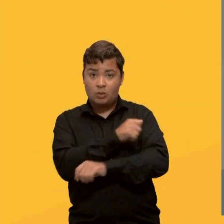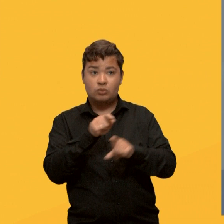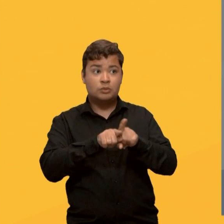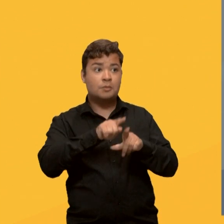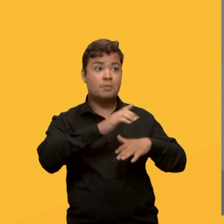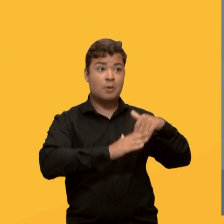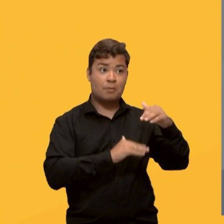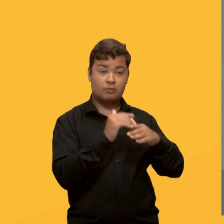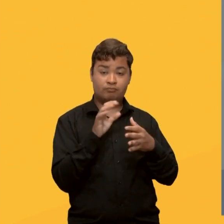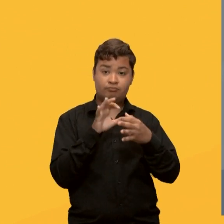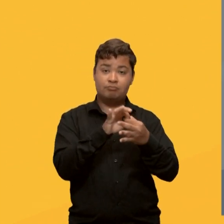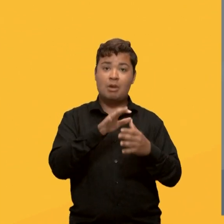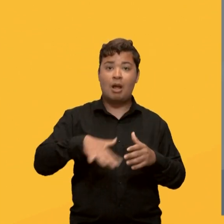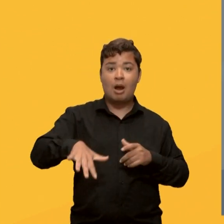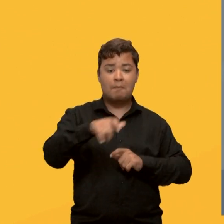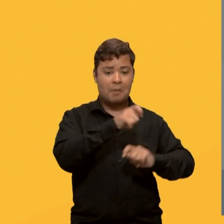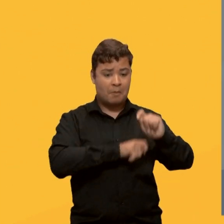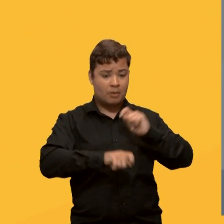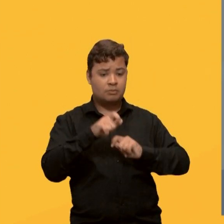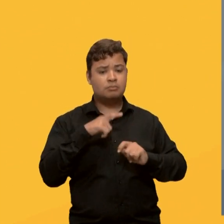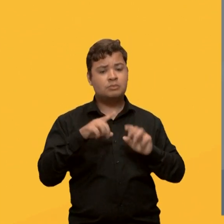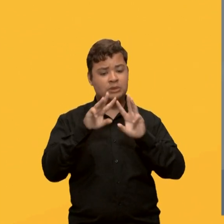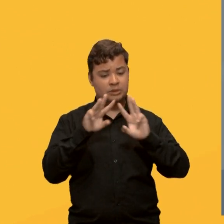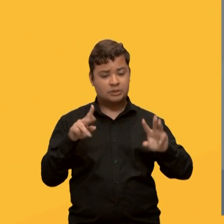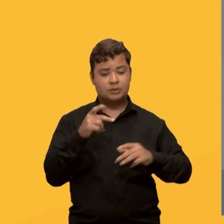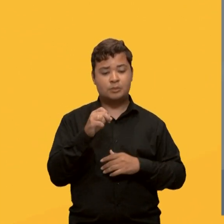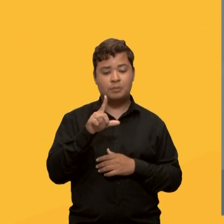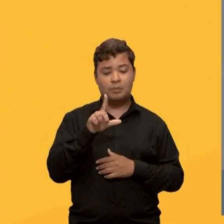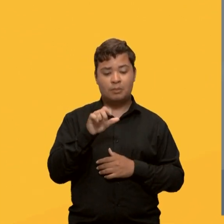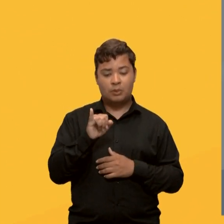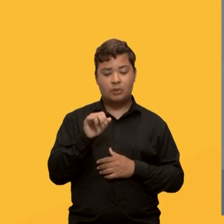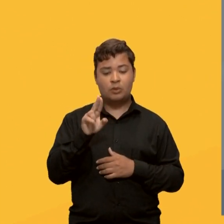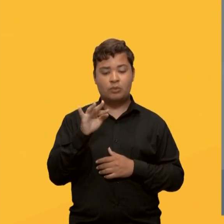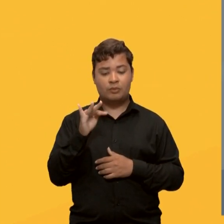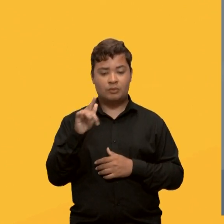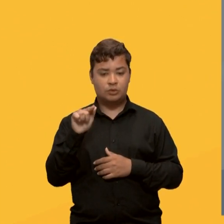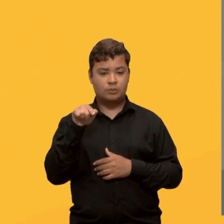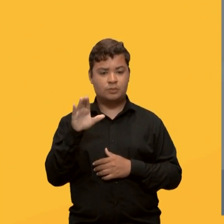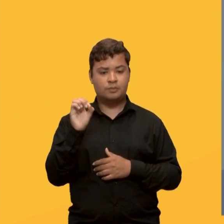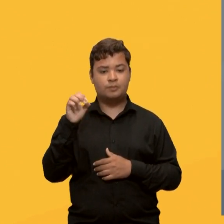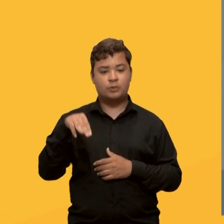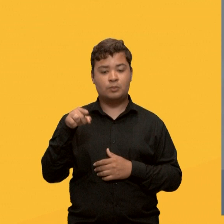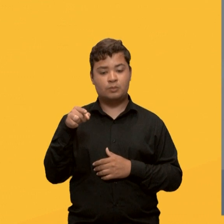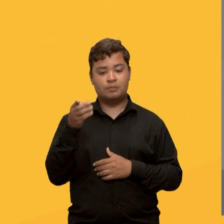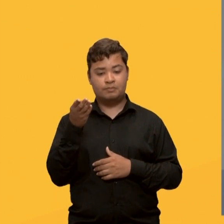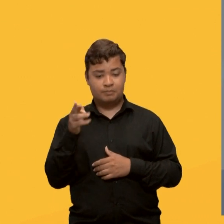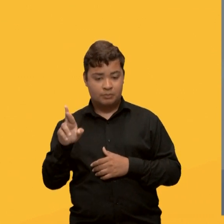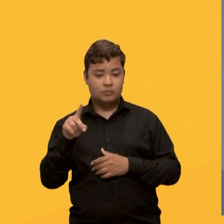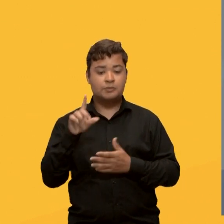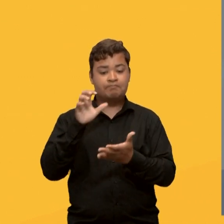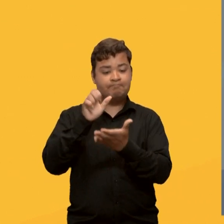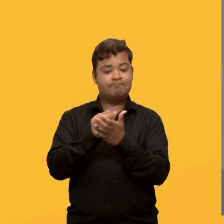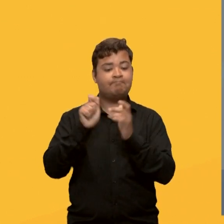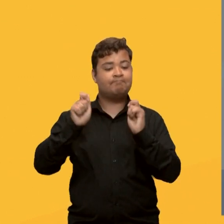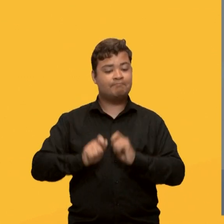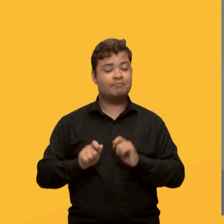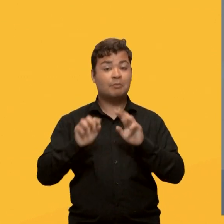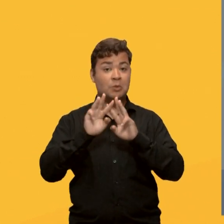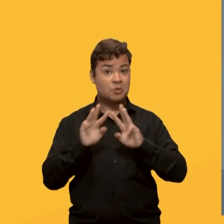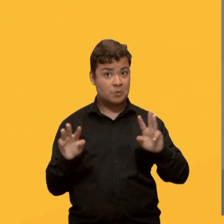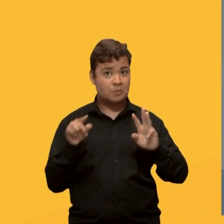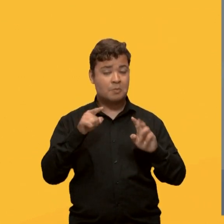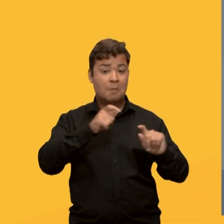o mercado. Acesse o site poliufg.com.br e se inscreva. A Semana de Mercado